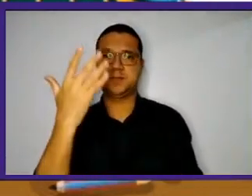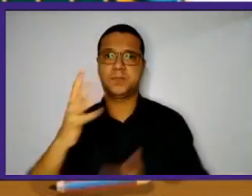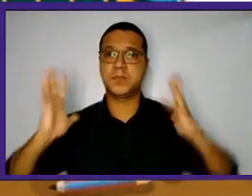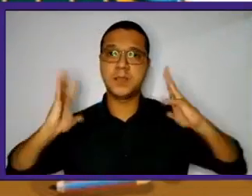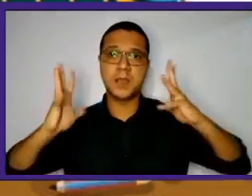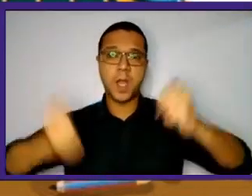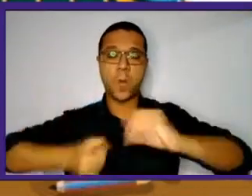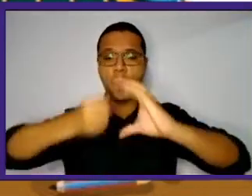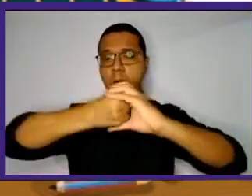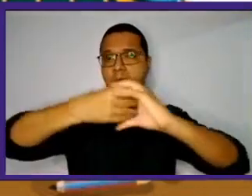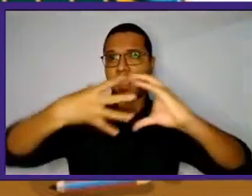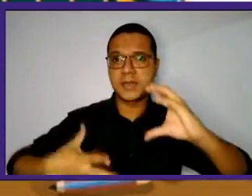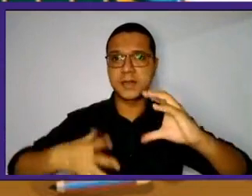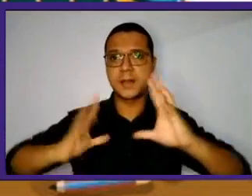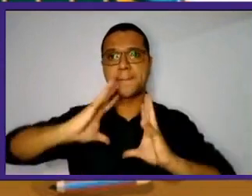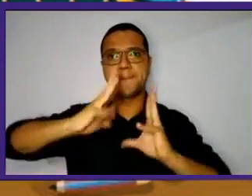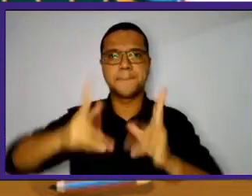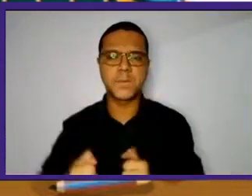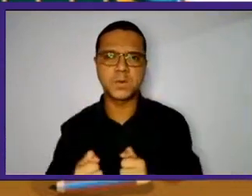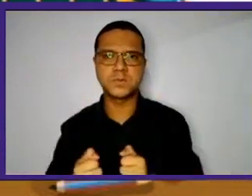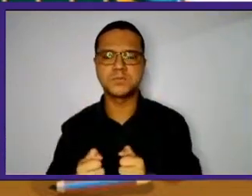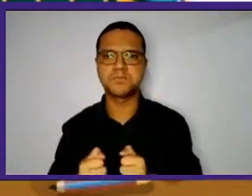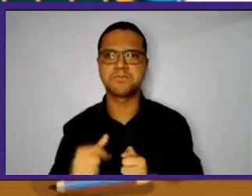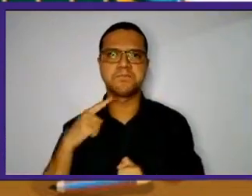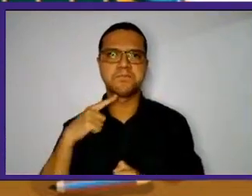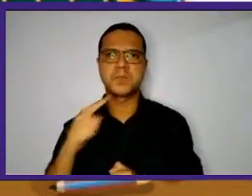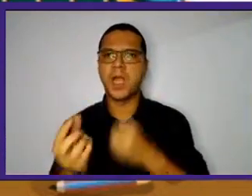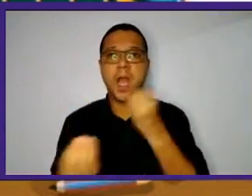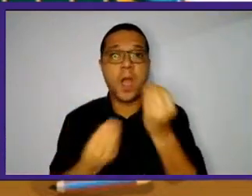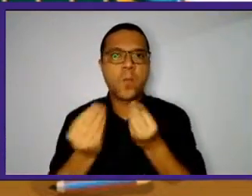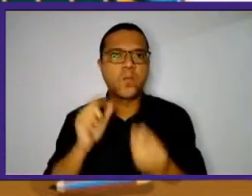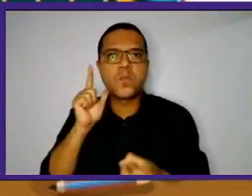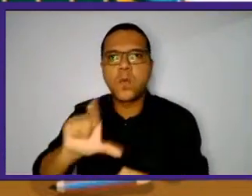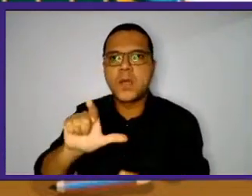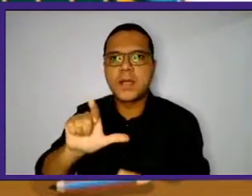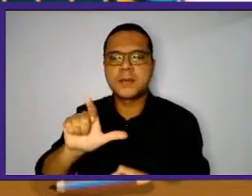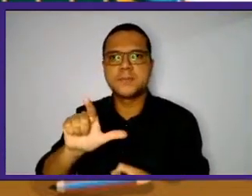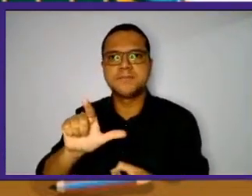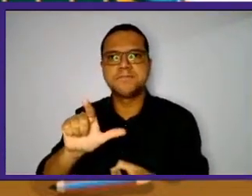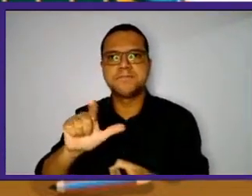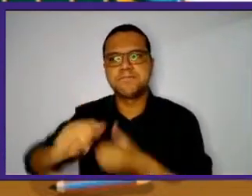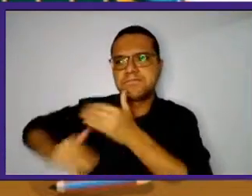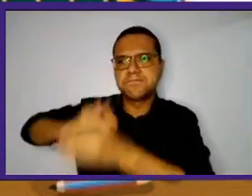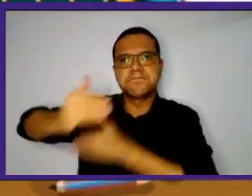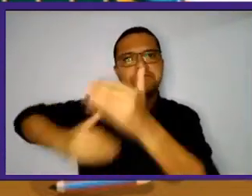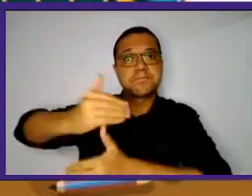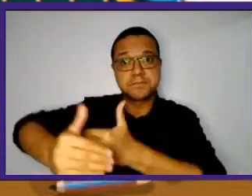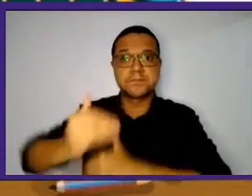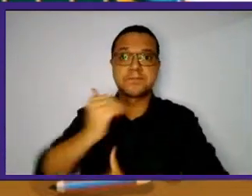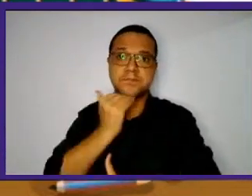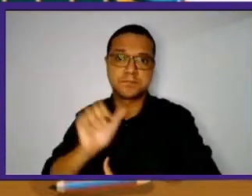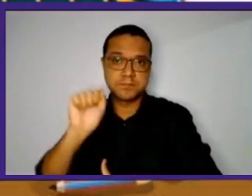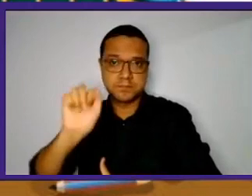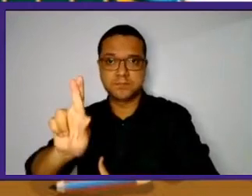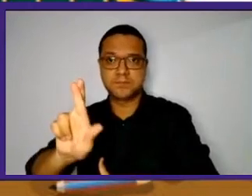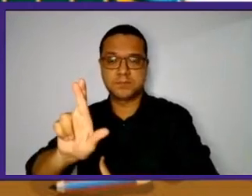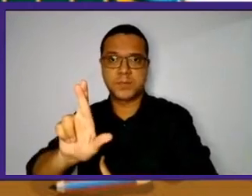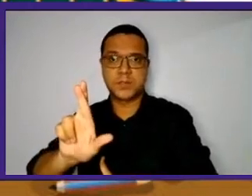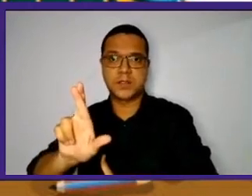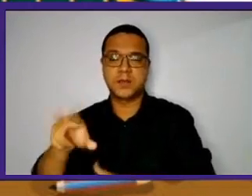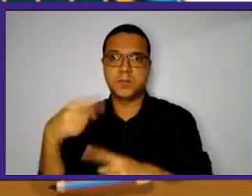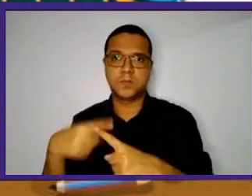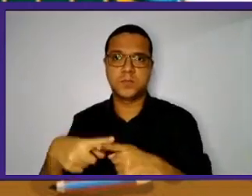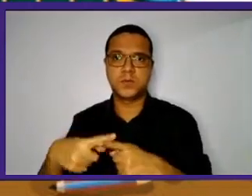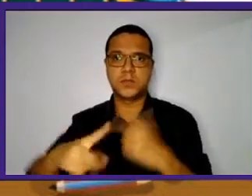que a gente conhece não iam conseguir se desenvolver sem ar.